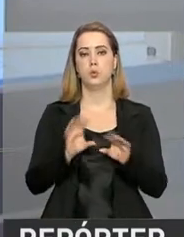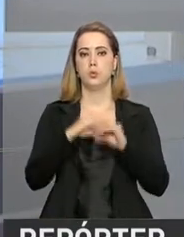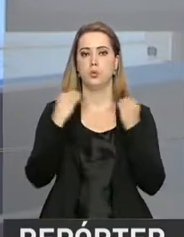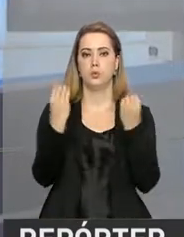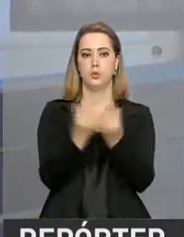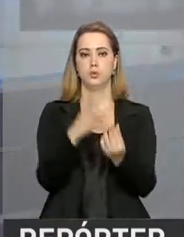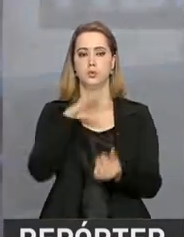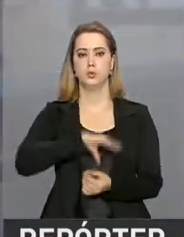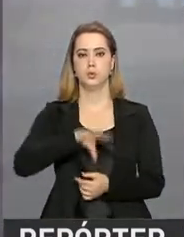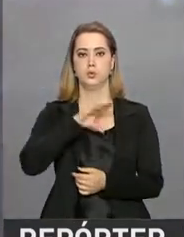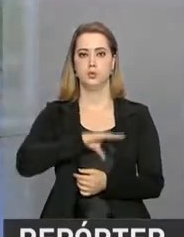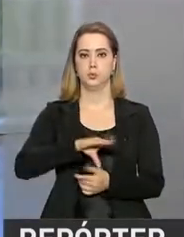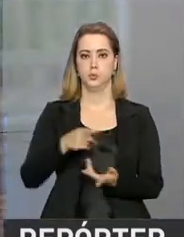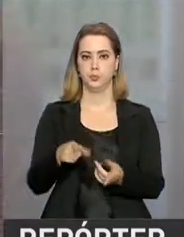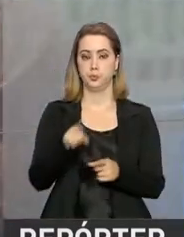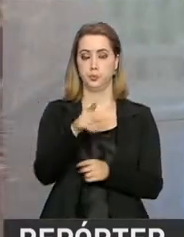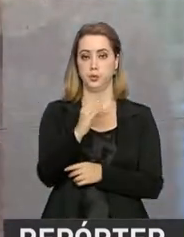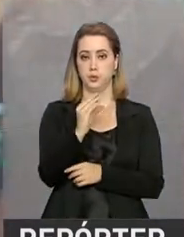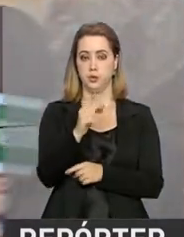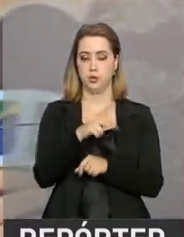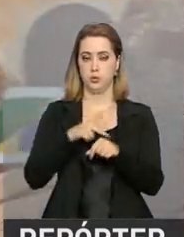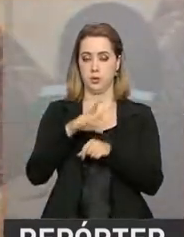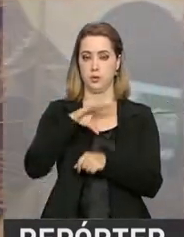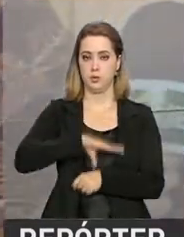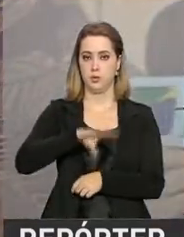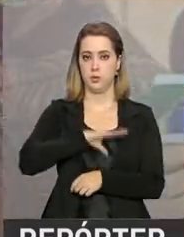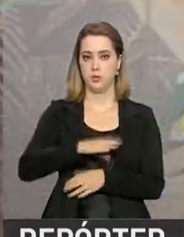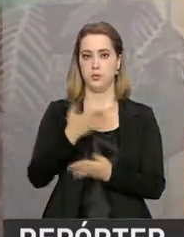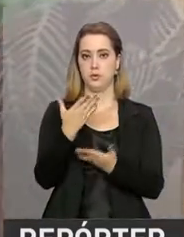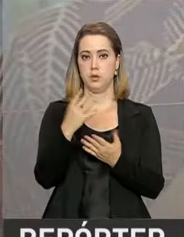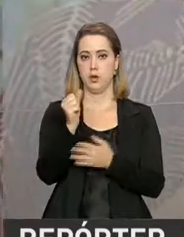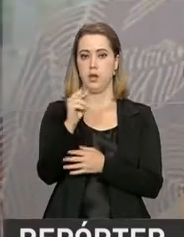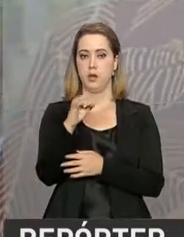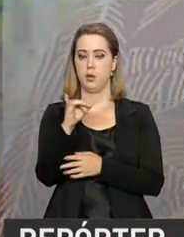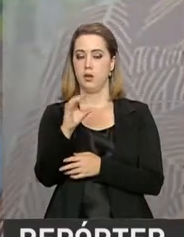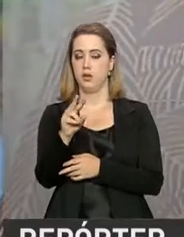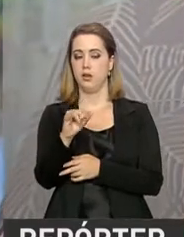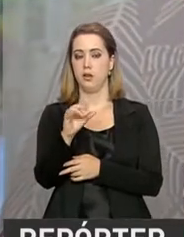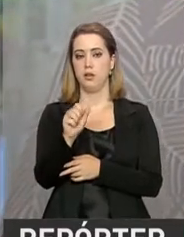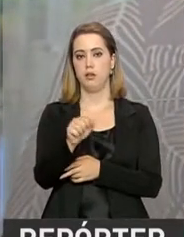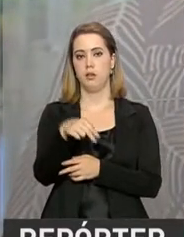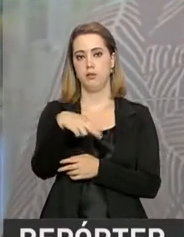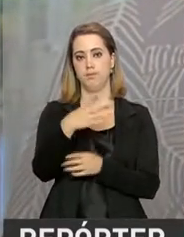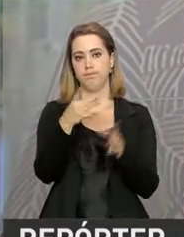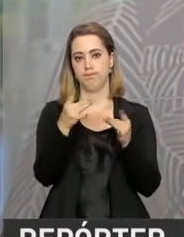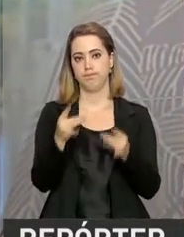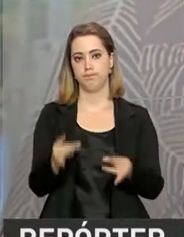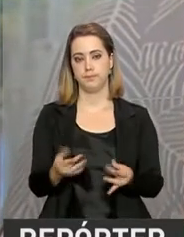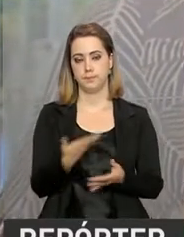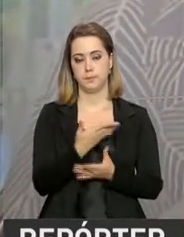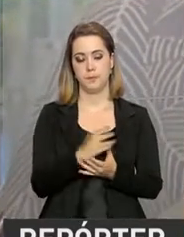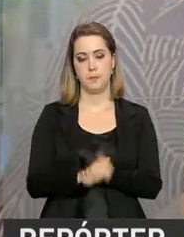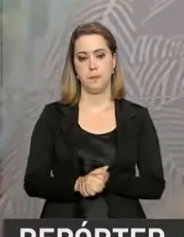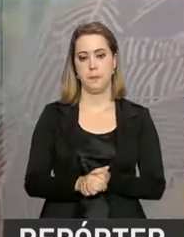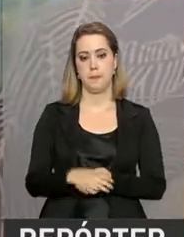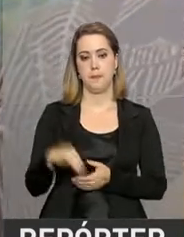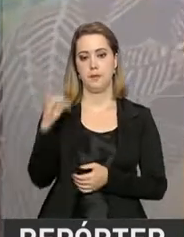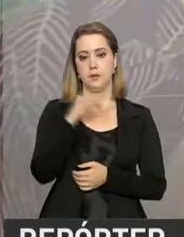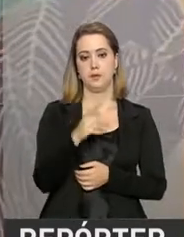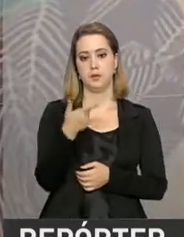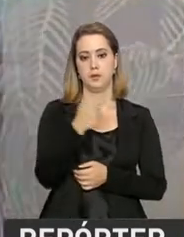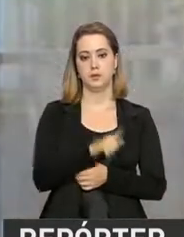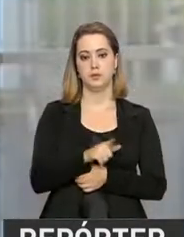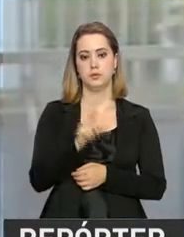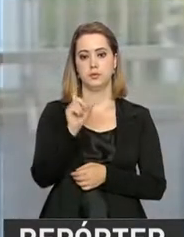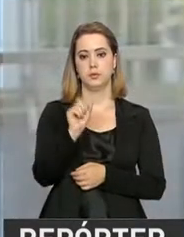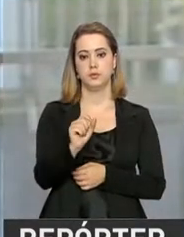ao vivo de lá a repórter carolina beca traz as informações para a gente até de carolina la novamente é